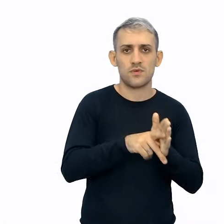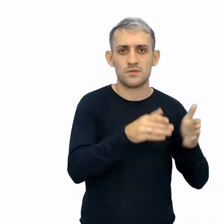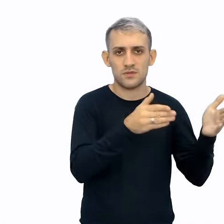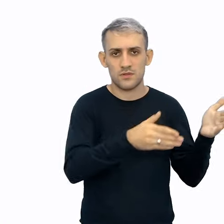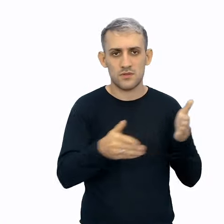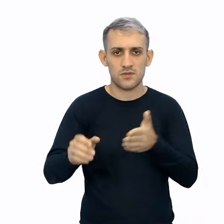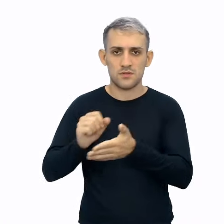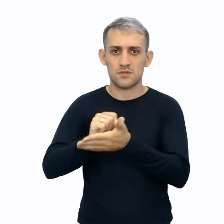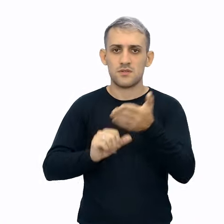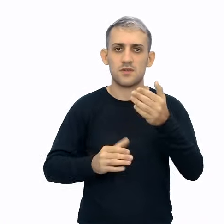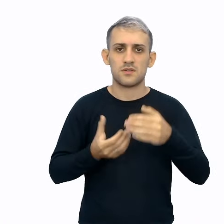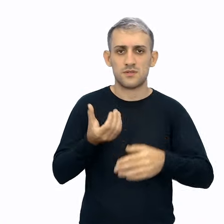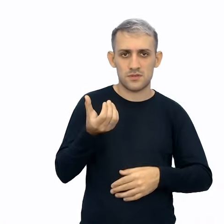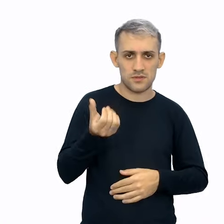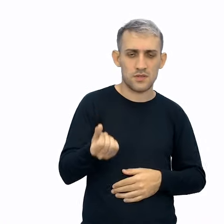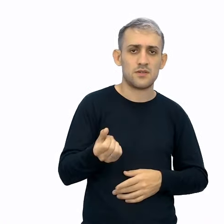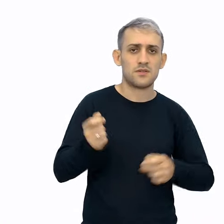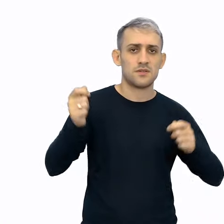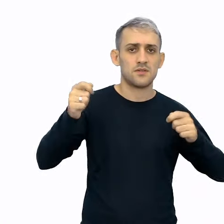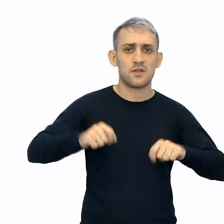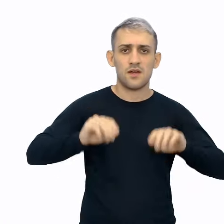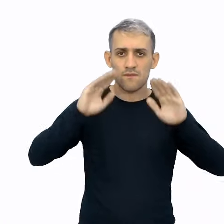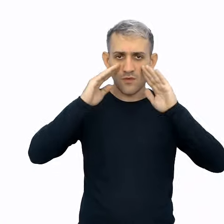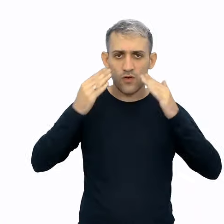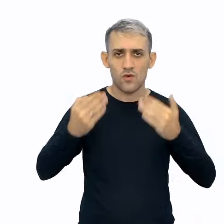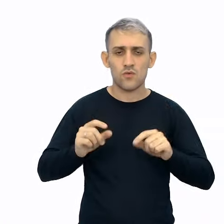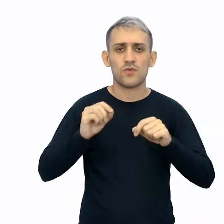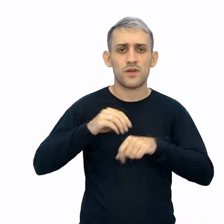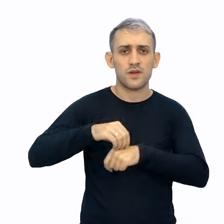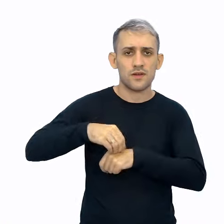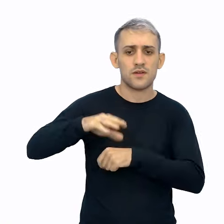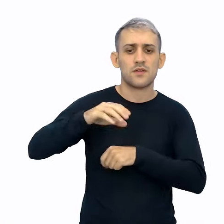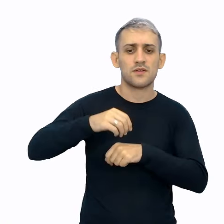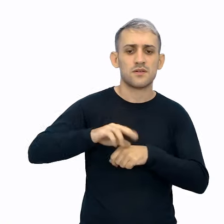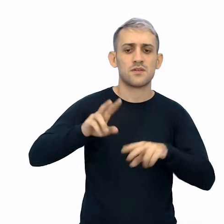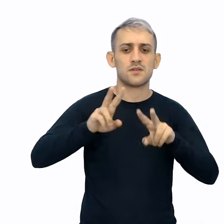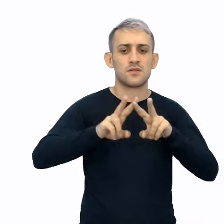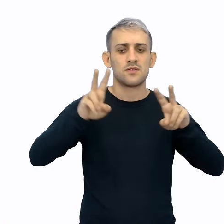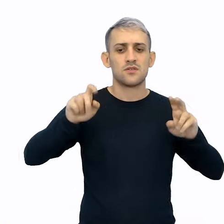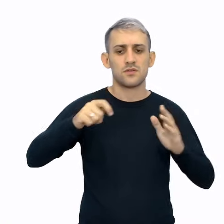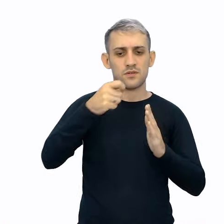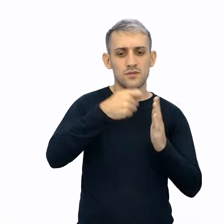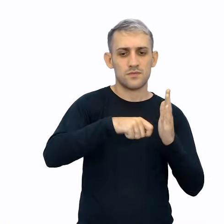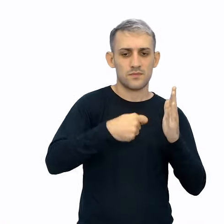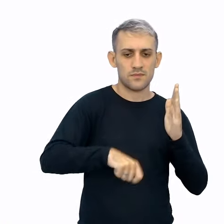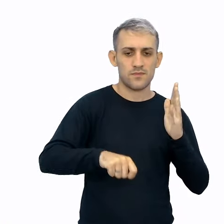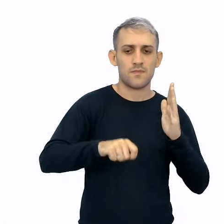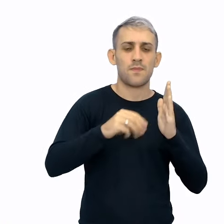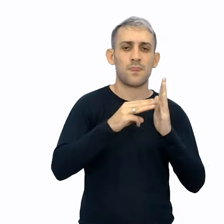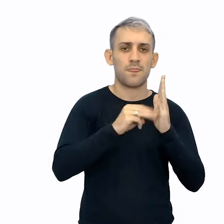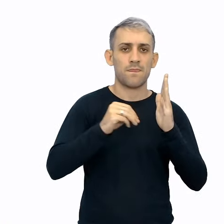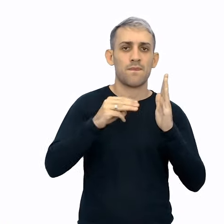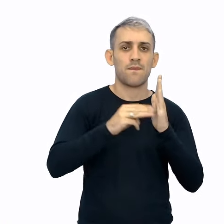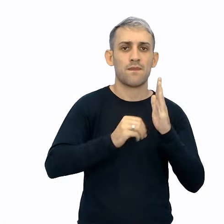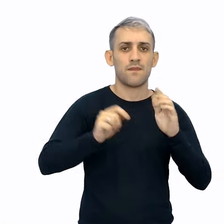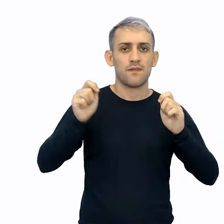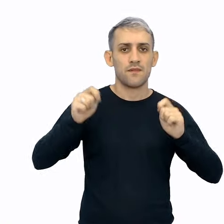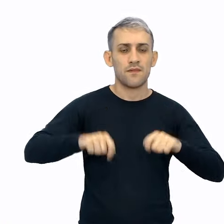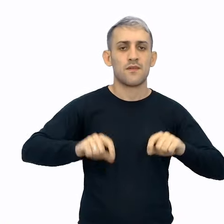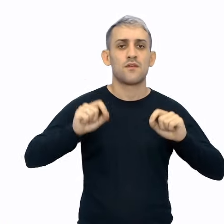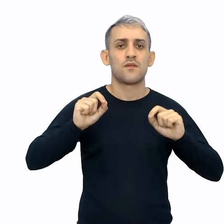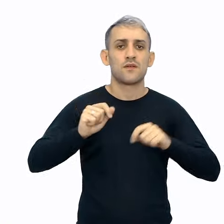6 volume 2 tendo por base as sugestões relativas às produções escritas e metodológicas de maneira a